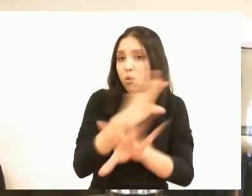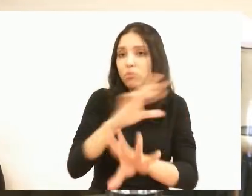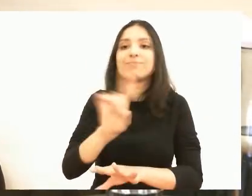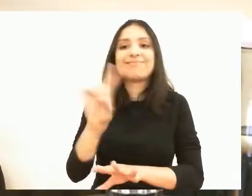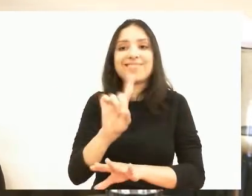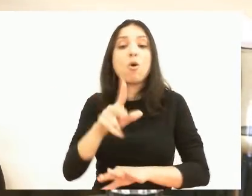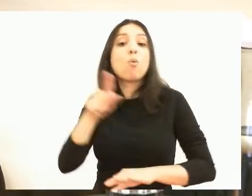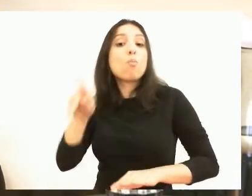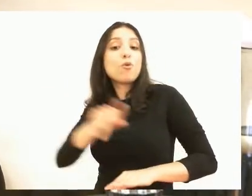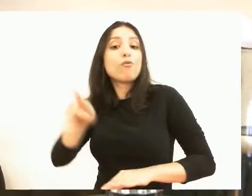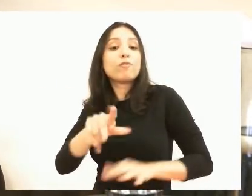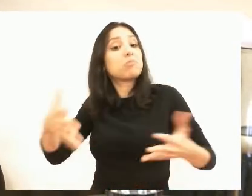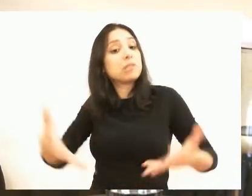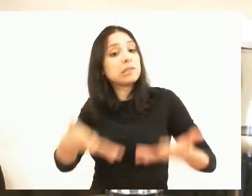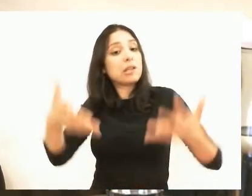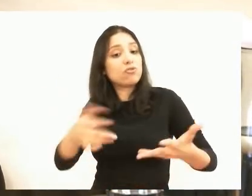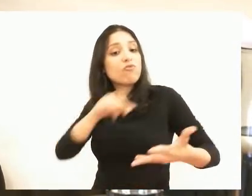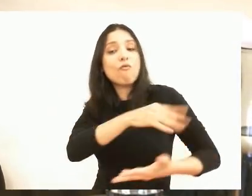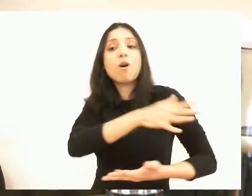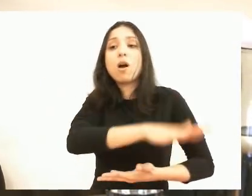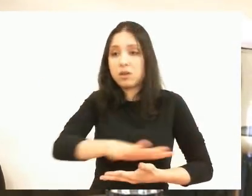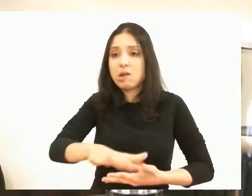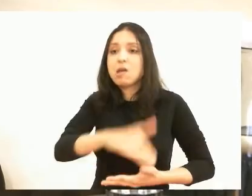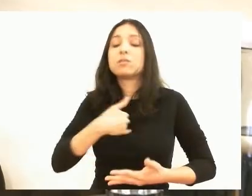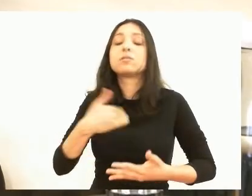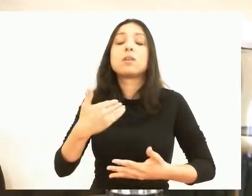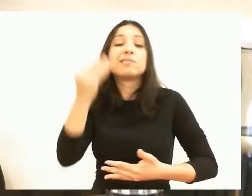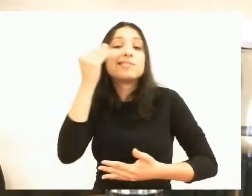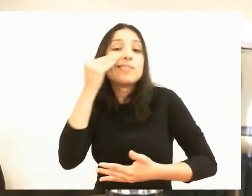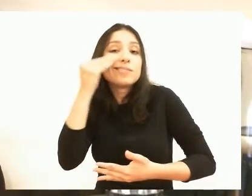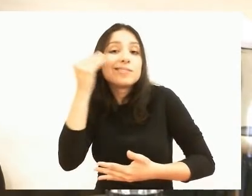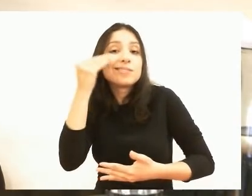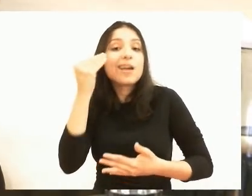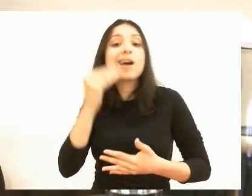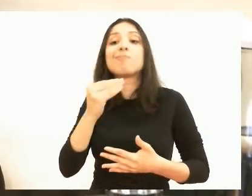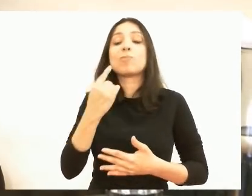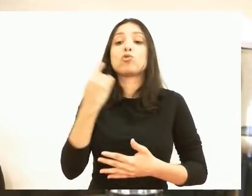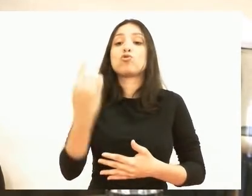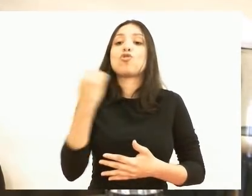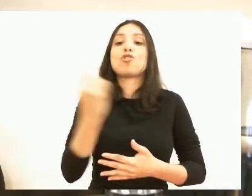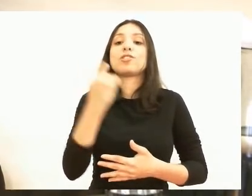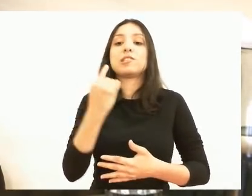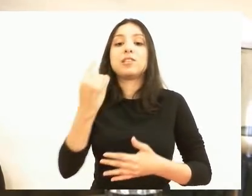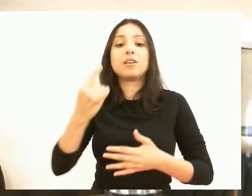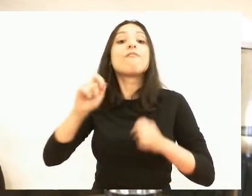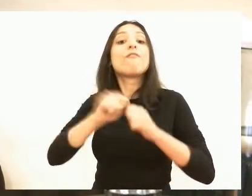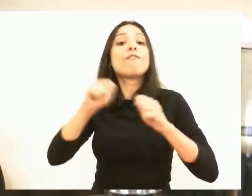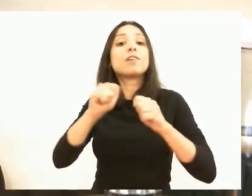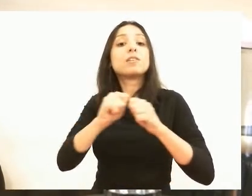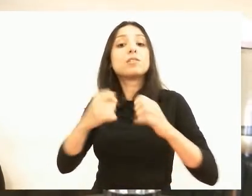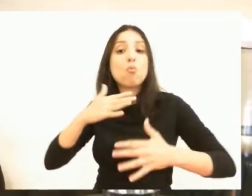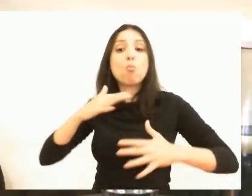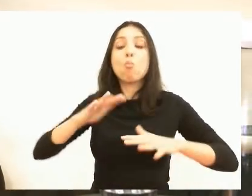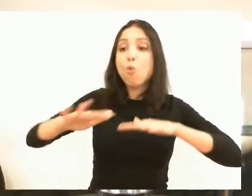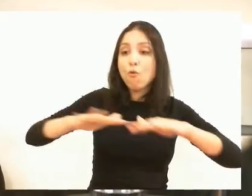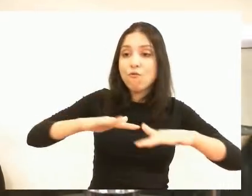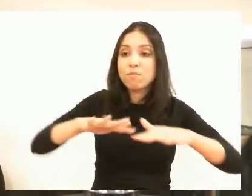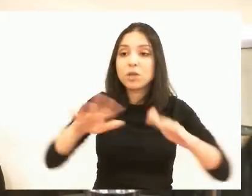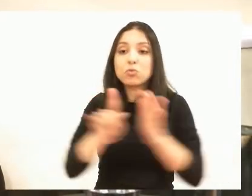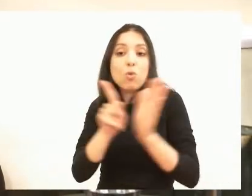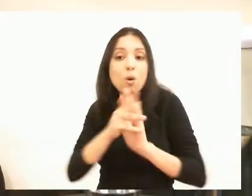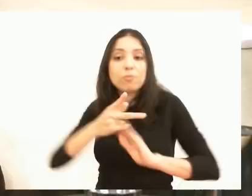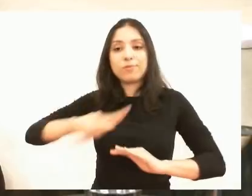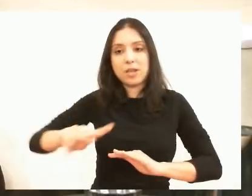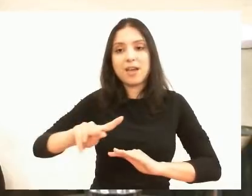criança e criando aos poucos caminhos de movimento e que a gente pode chamar esse caminho de movimento de coreografia